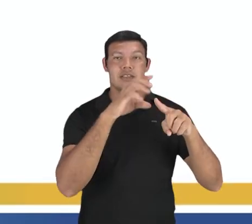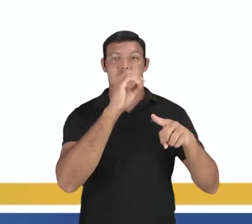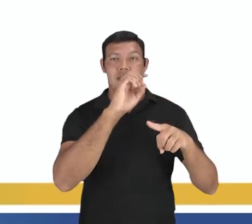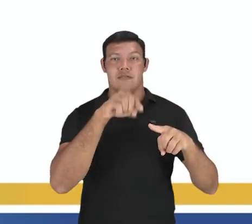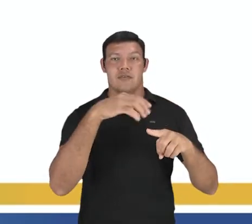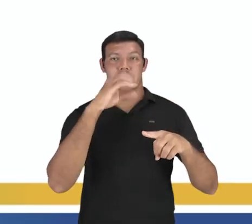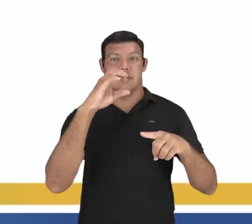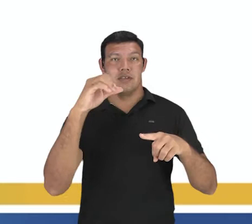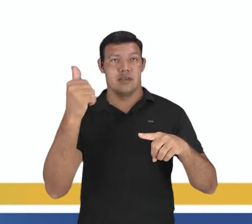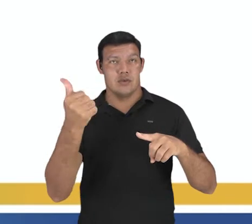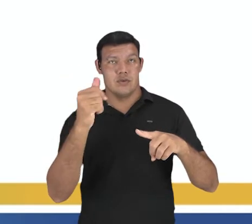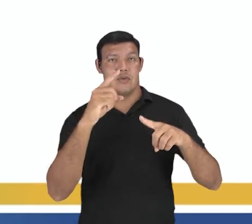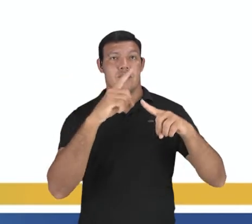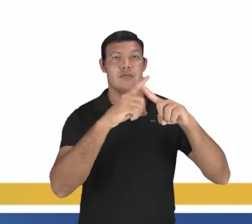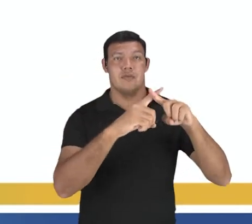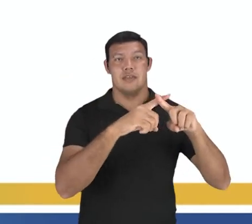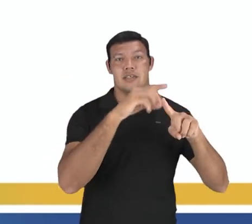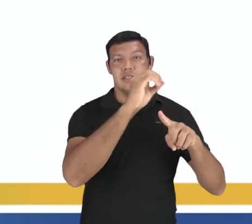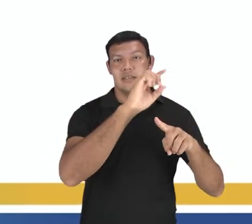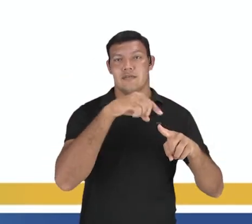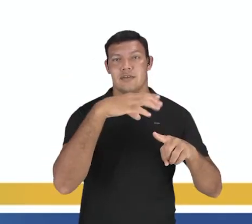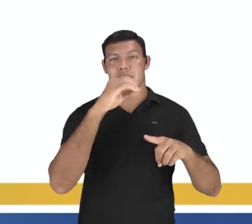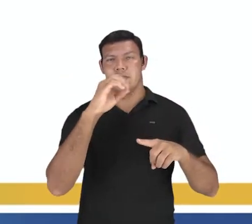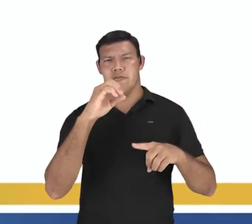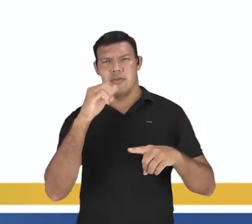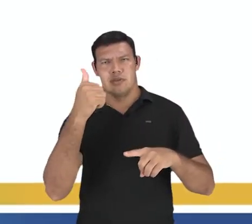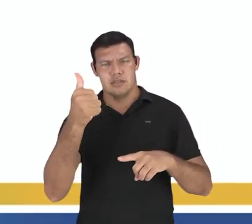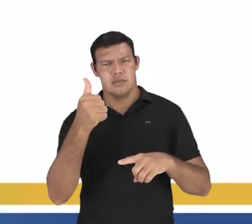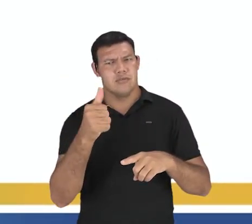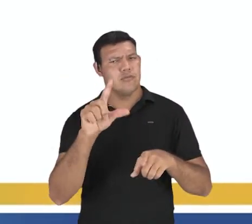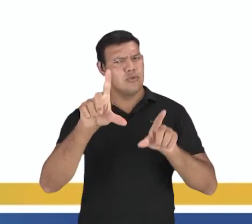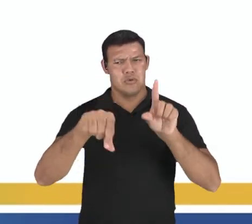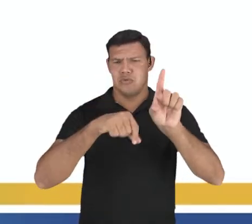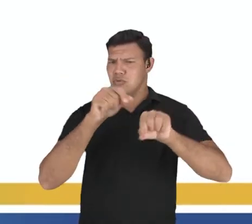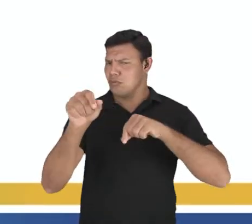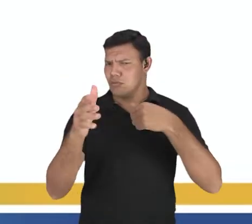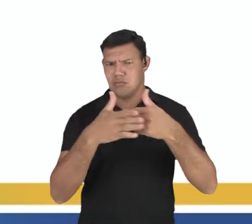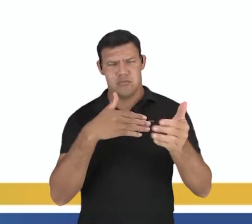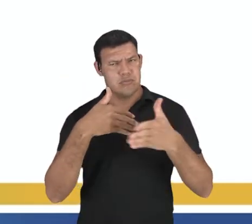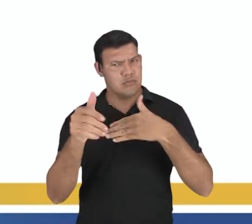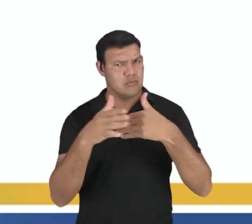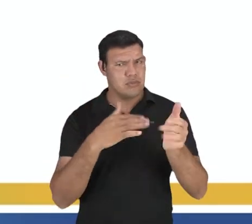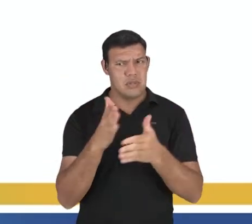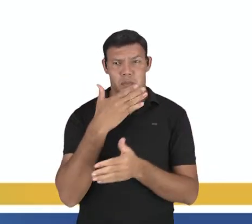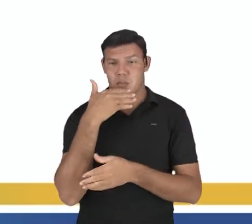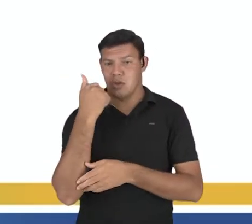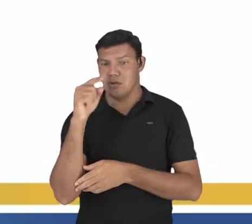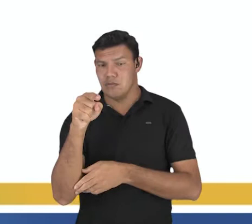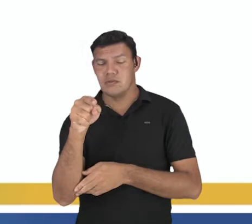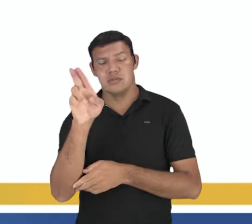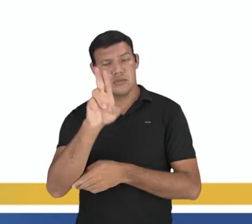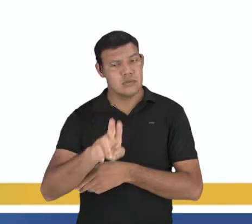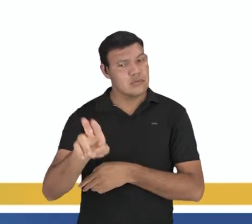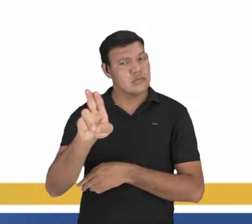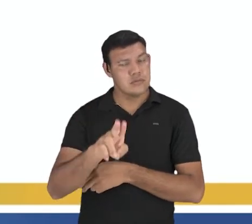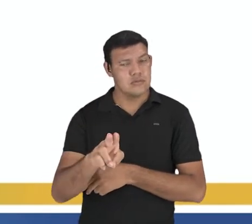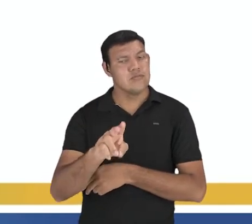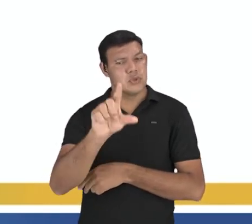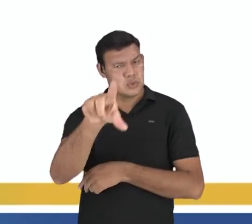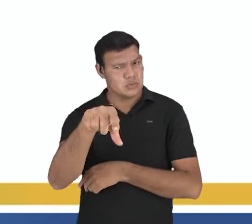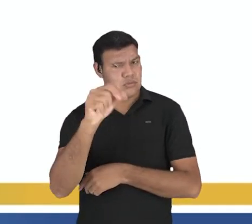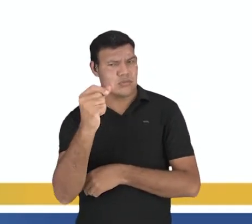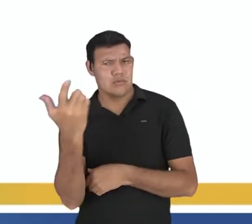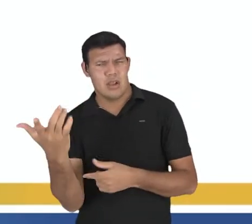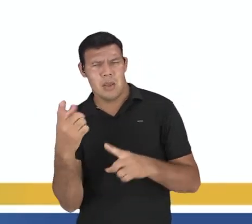que é melhor é mais fácil você consegue fazer por uma multiplicação de bom então você pode ficar à vontade né